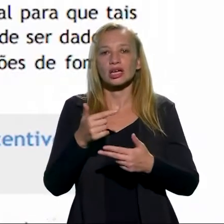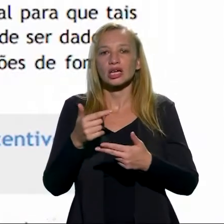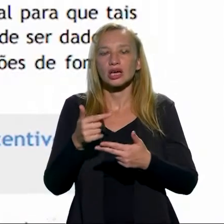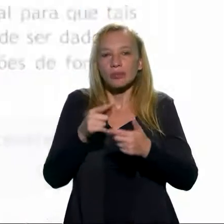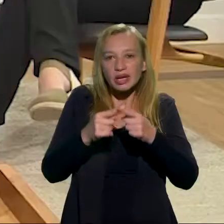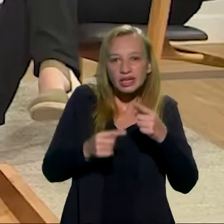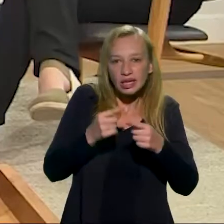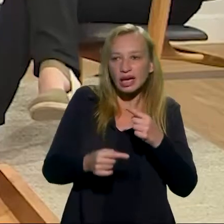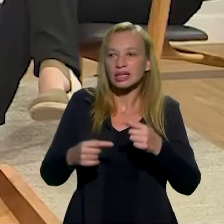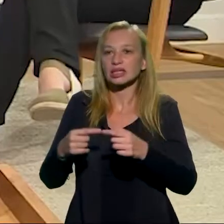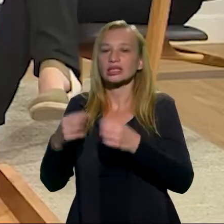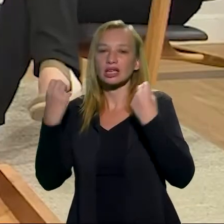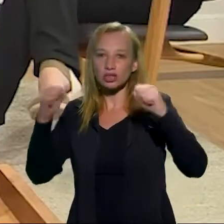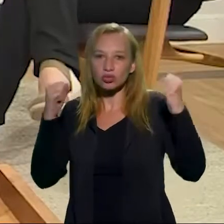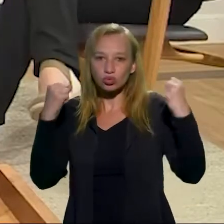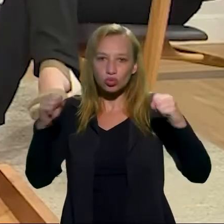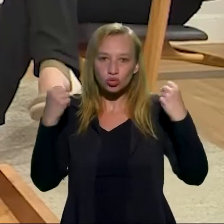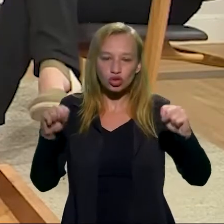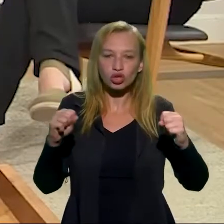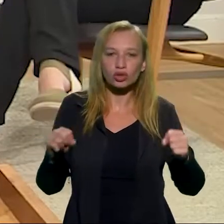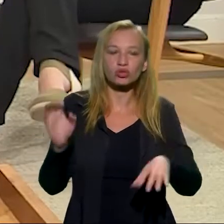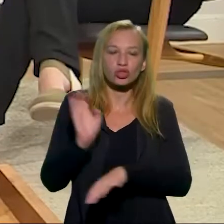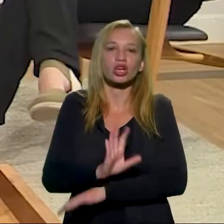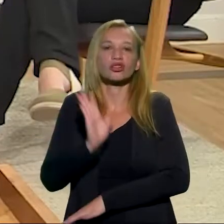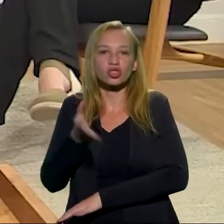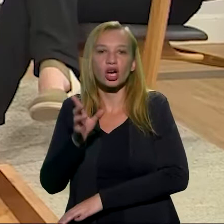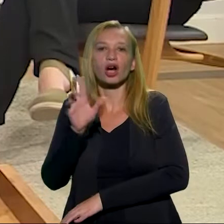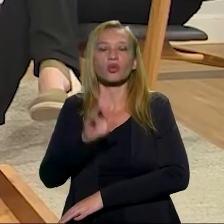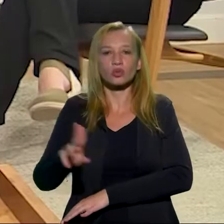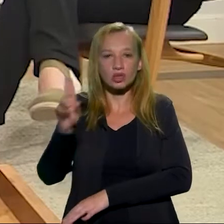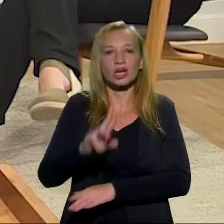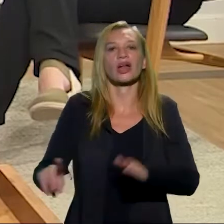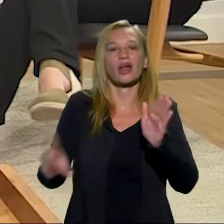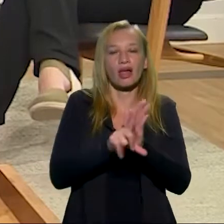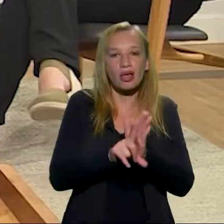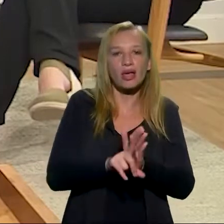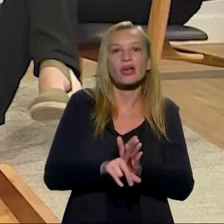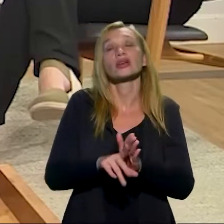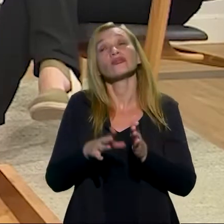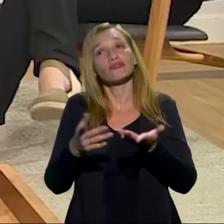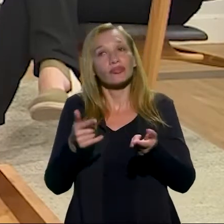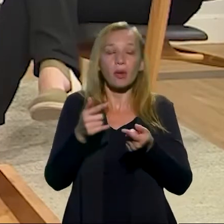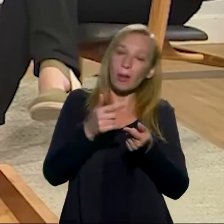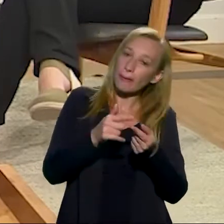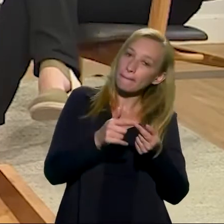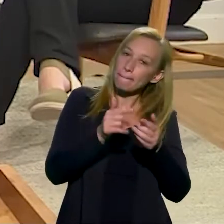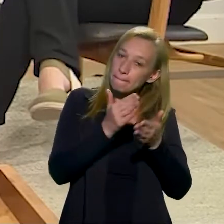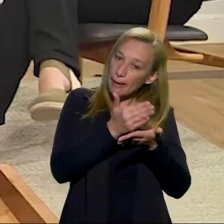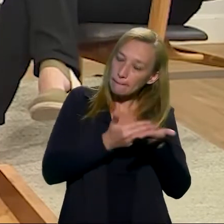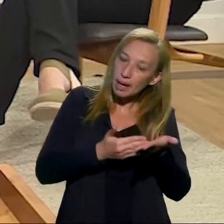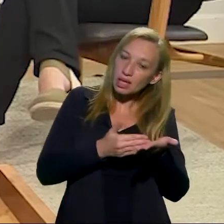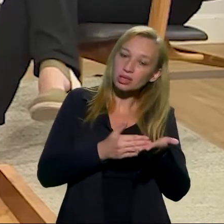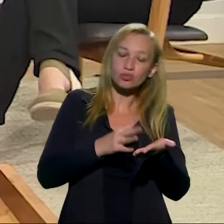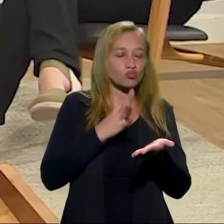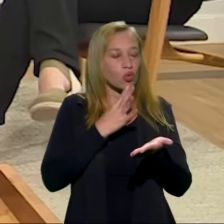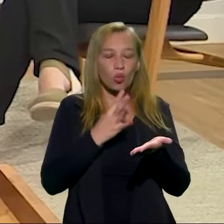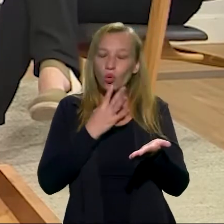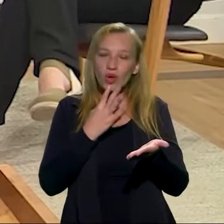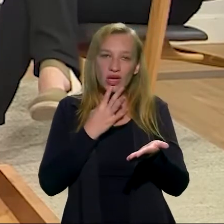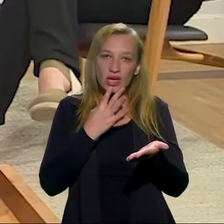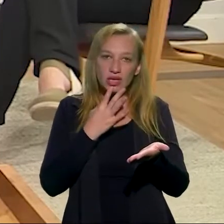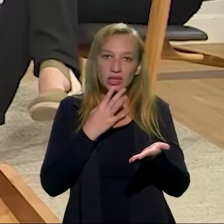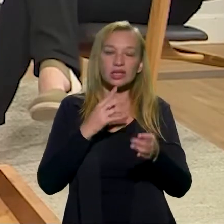todas as indústrias do estado já utilizaram uma dessas leis de fomento. Embora uma parte da indústria ainda desconheça